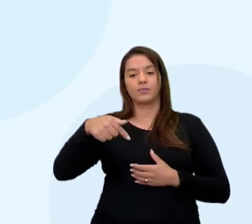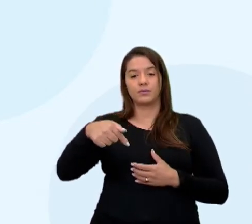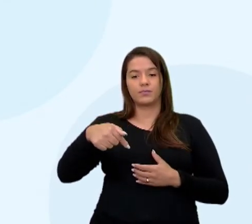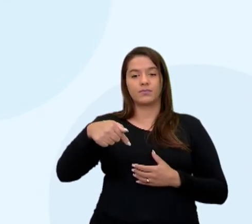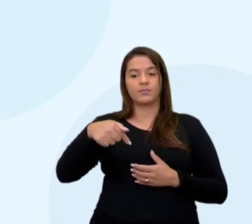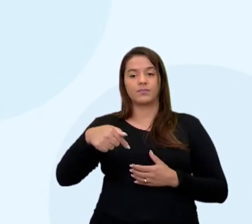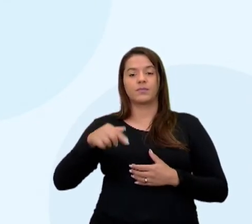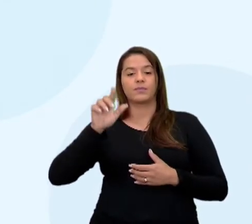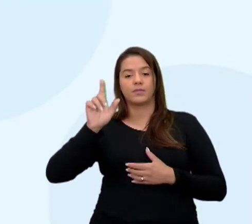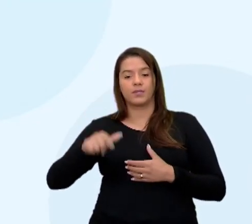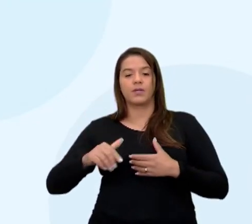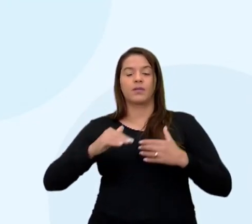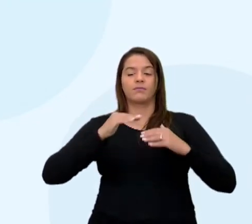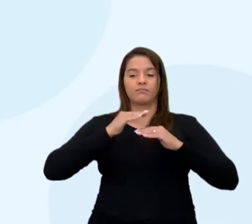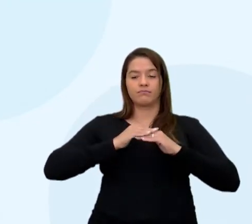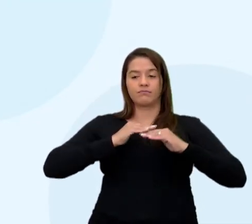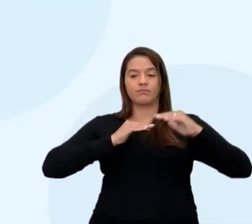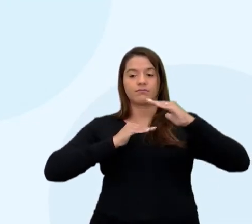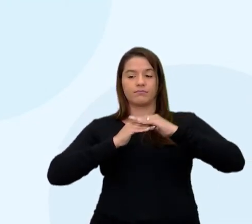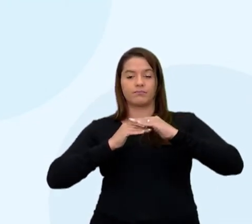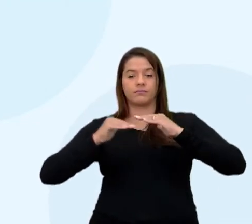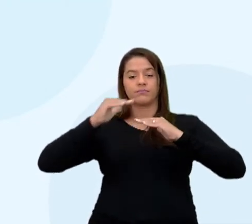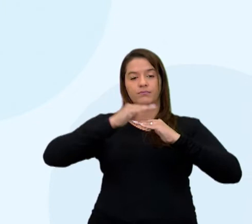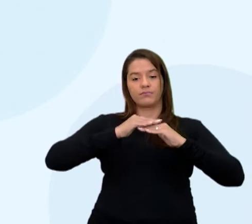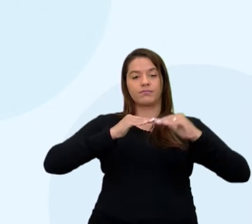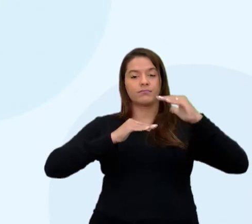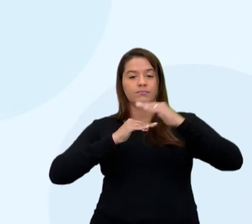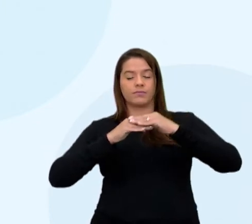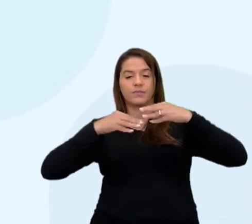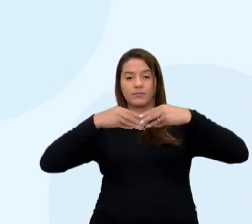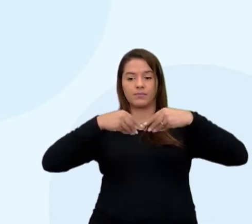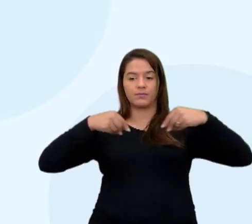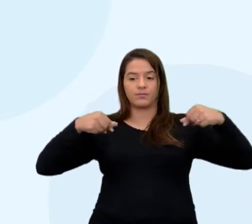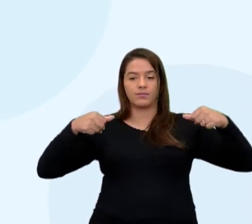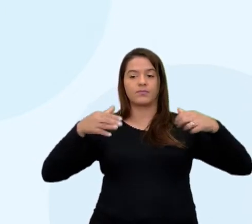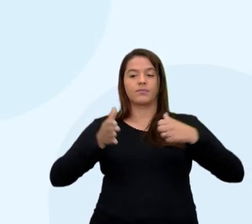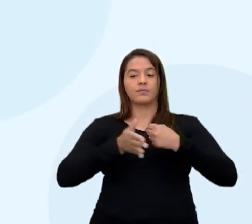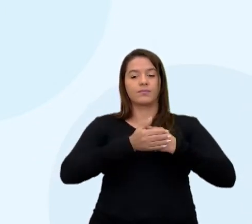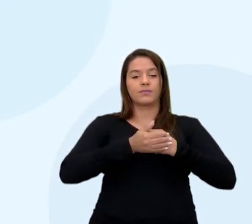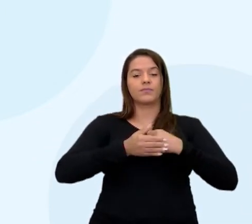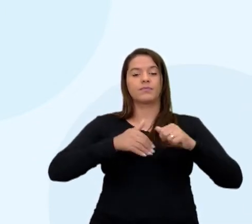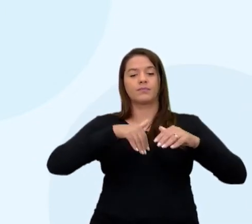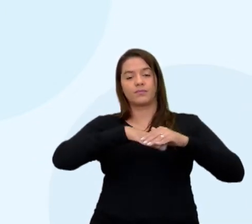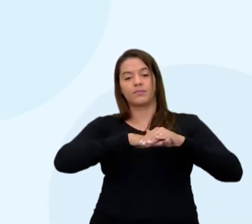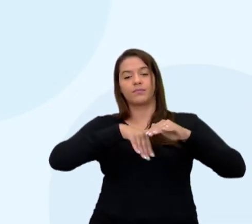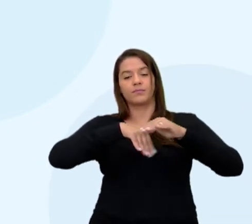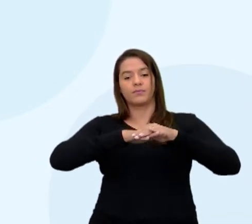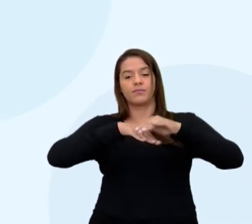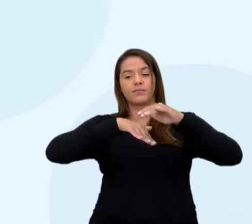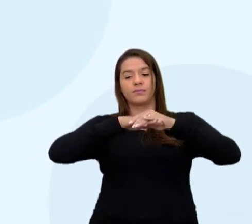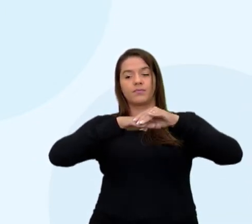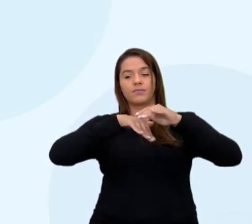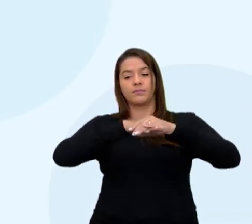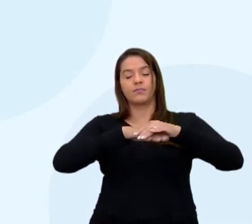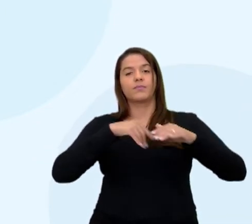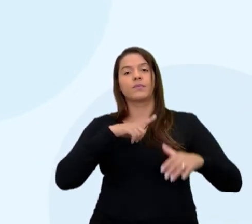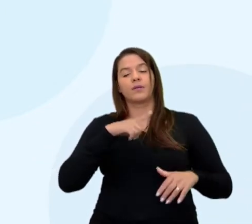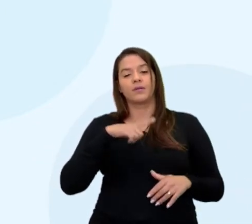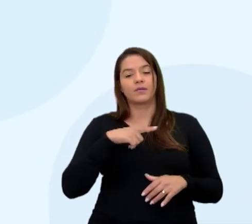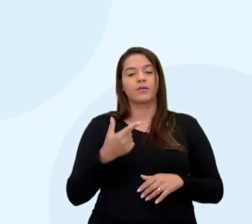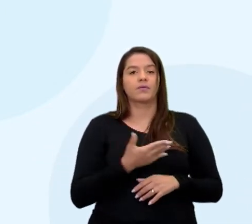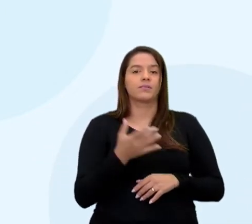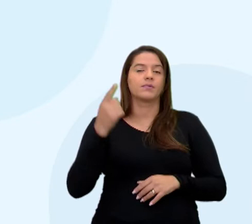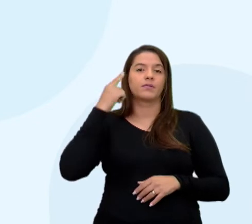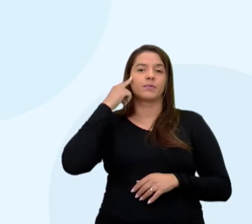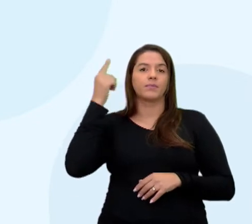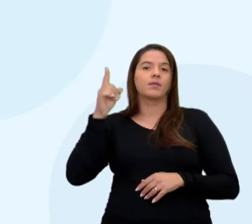as camadas de cinza que vão se acumulando aí, porque elas vão se resfriando como magma, né? Tem que lembrar que o vulcão é